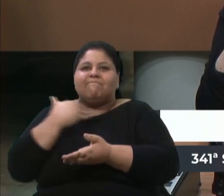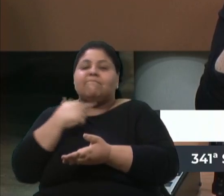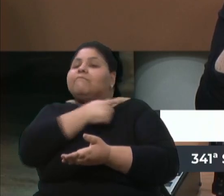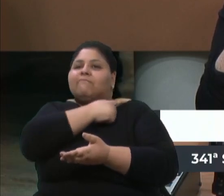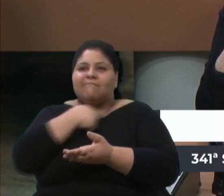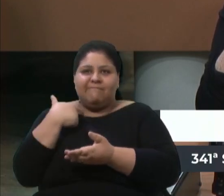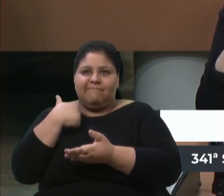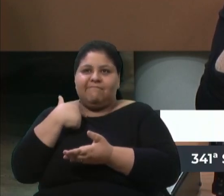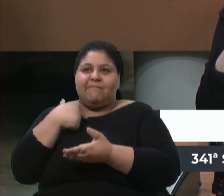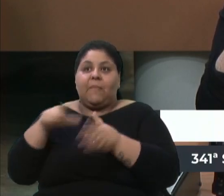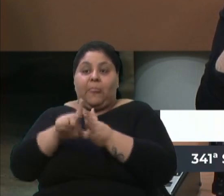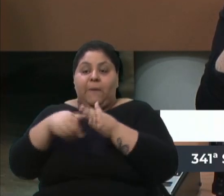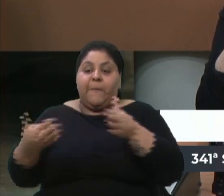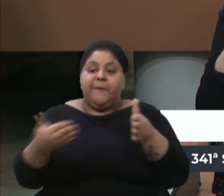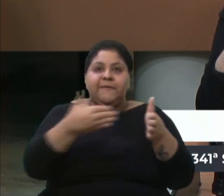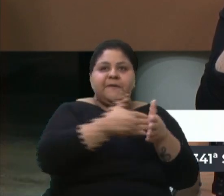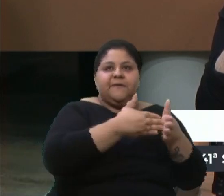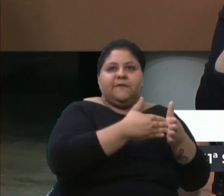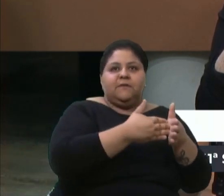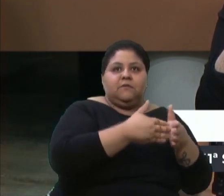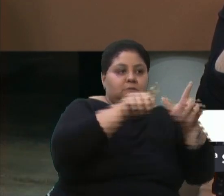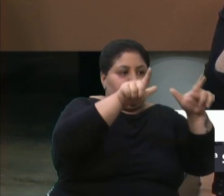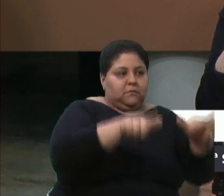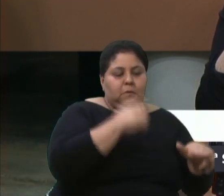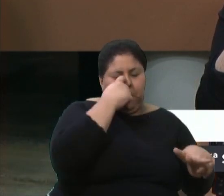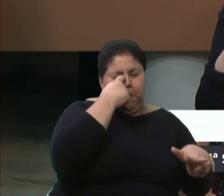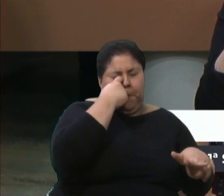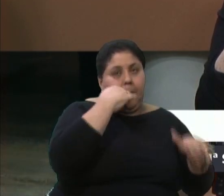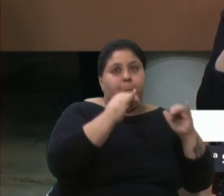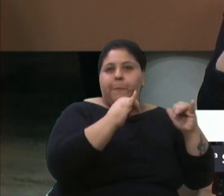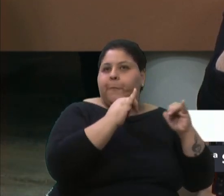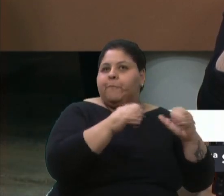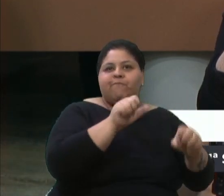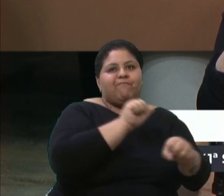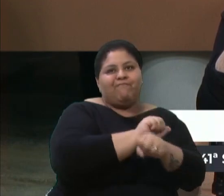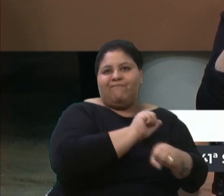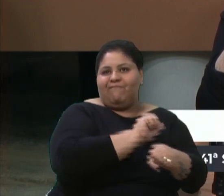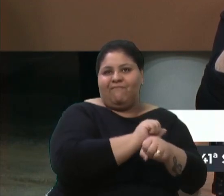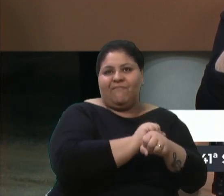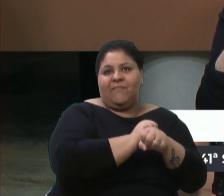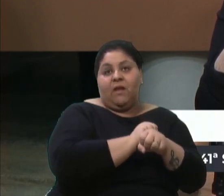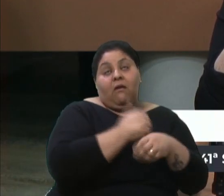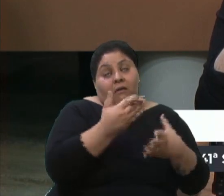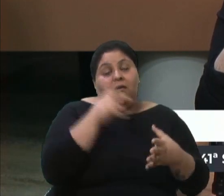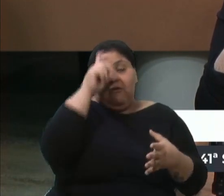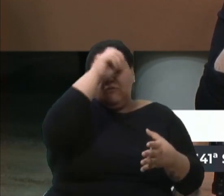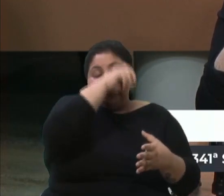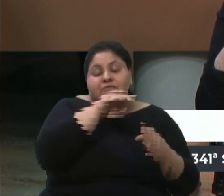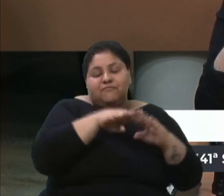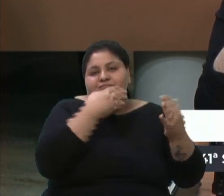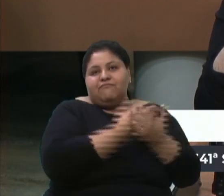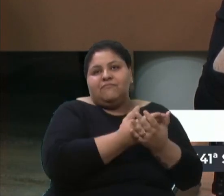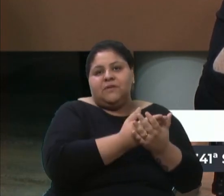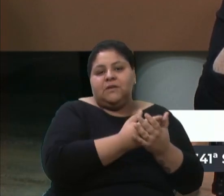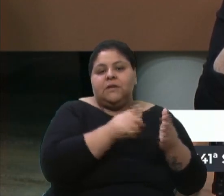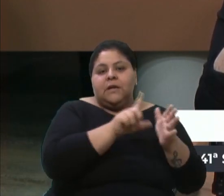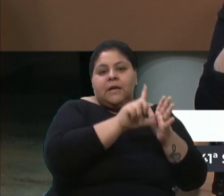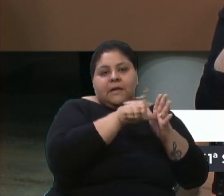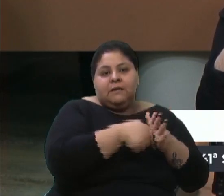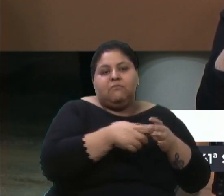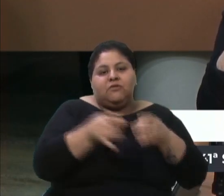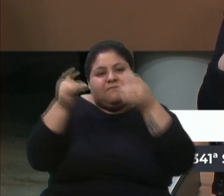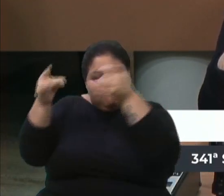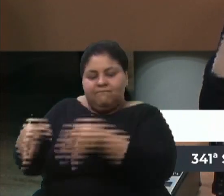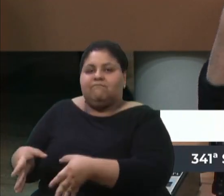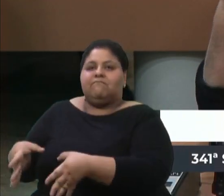Com o transporte não vai ficar esperando. Então, ficava inviável estudar. e aí eles desistiram. Foi muito